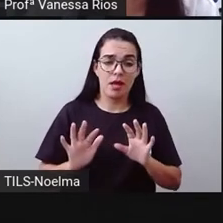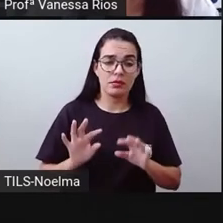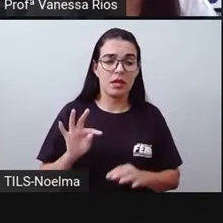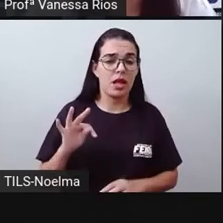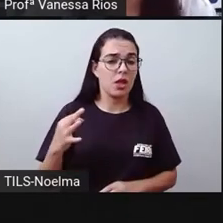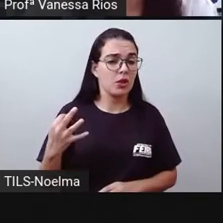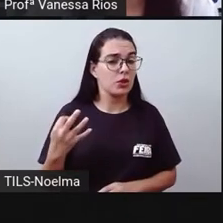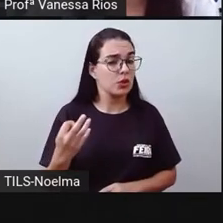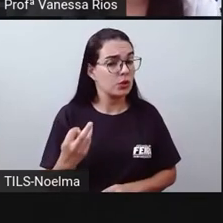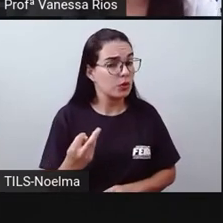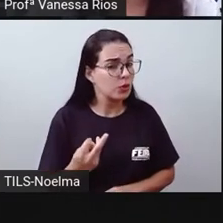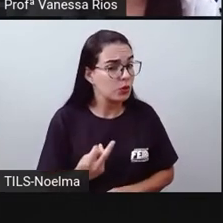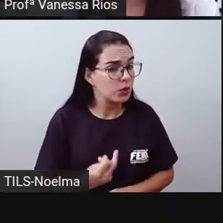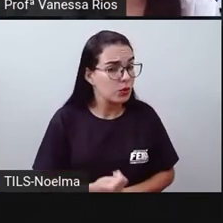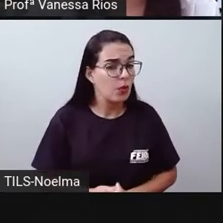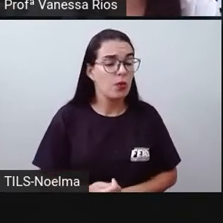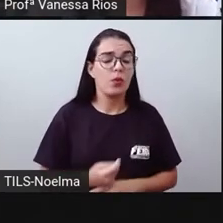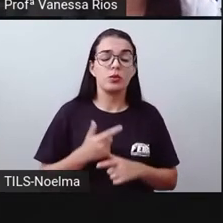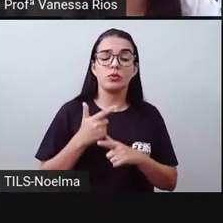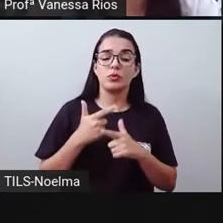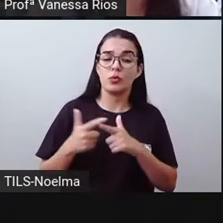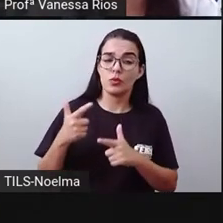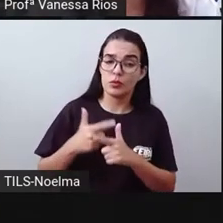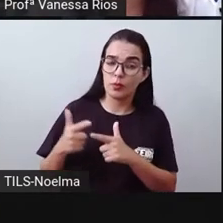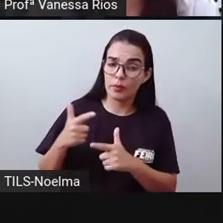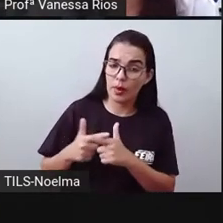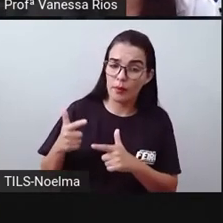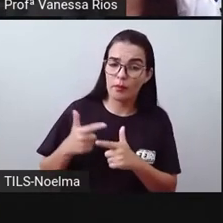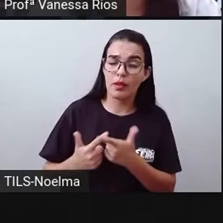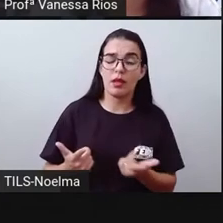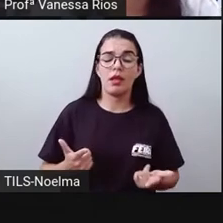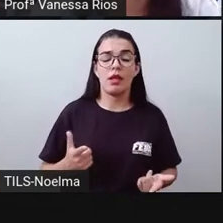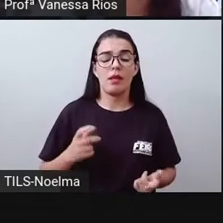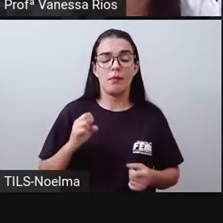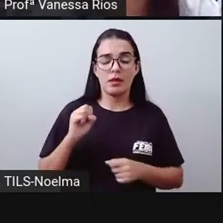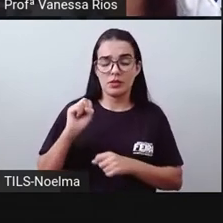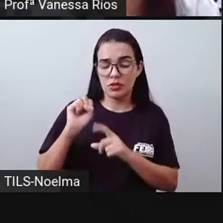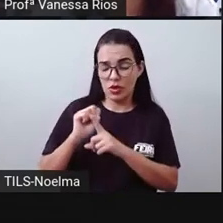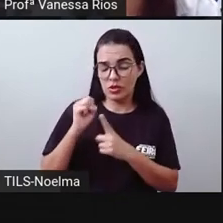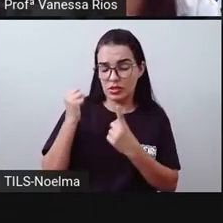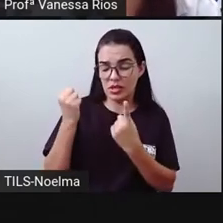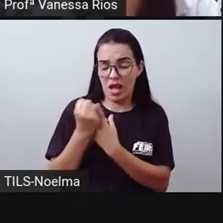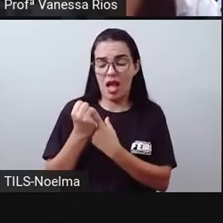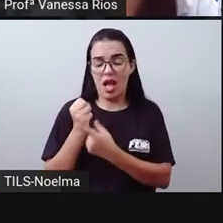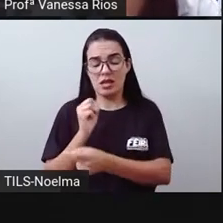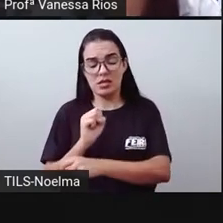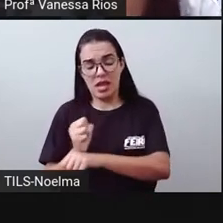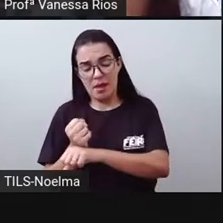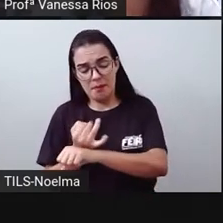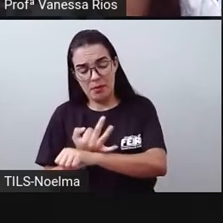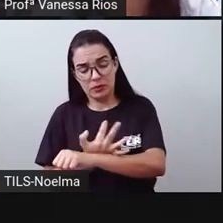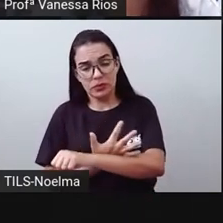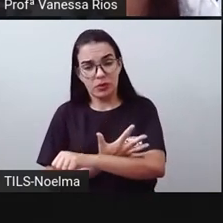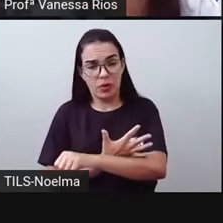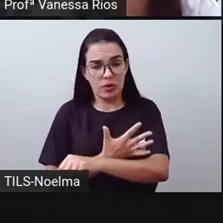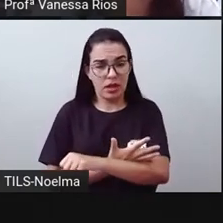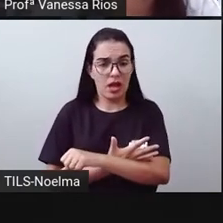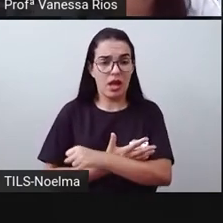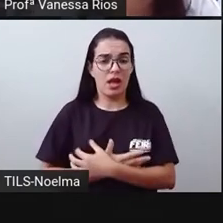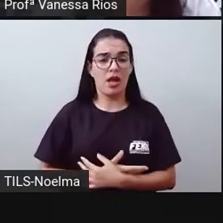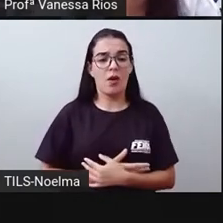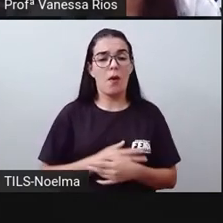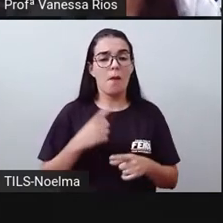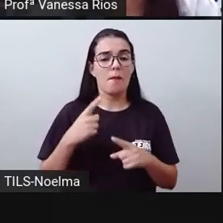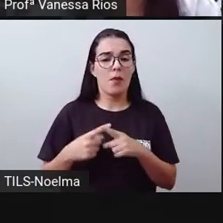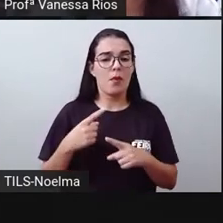Porém, não é? Diante de todos esses problemas sociais, emocionais que os indivíduos podem sofrer por conta do